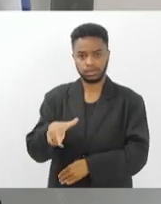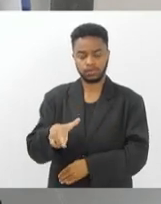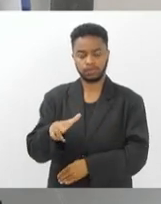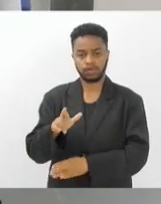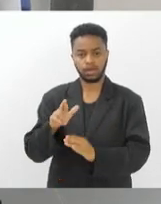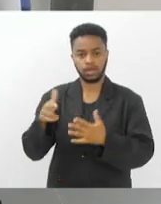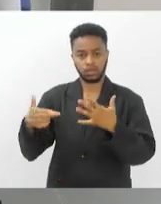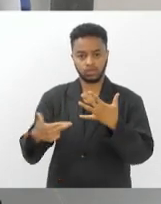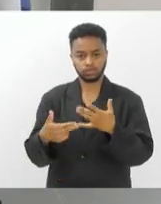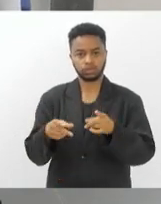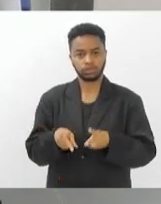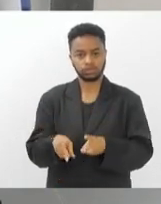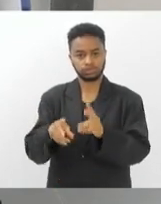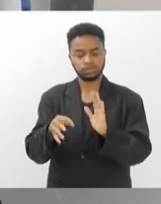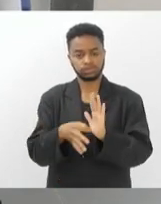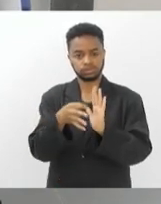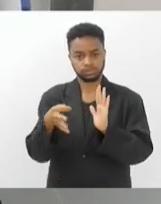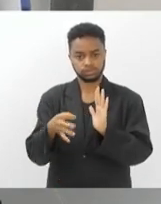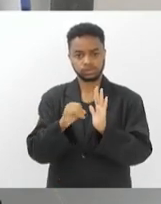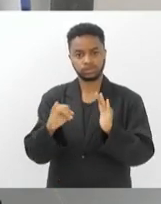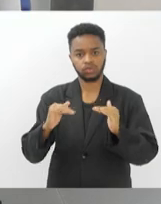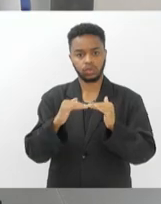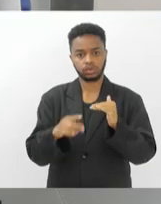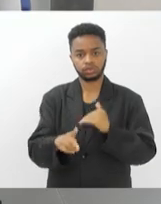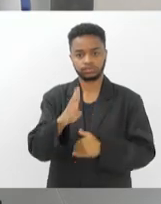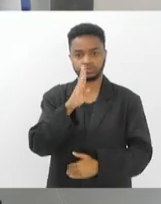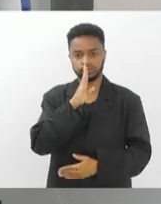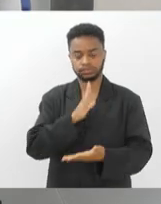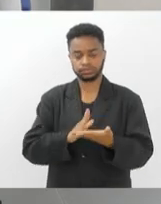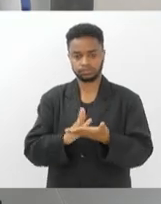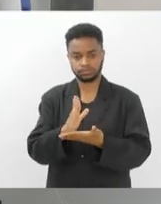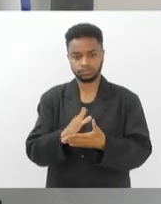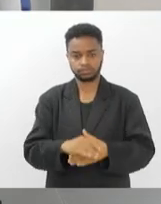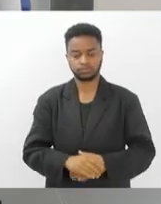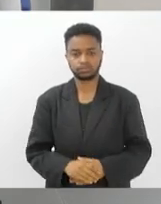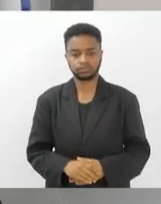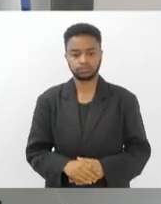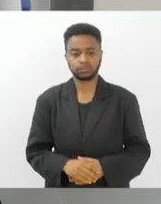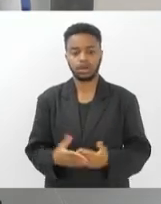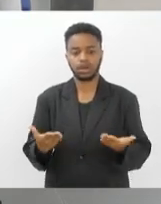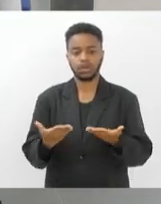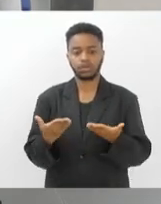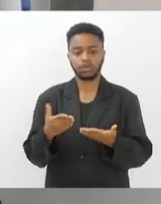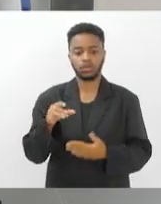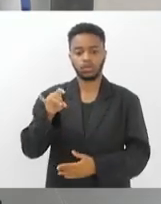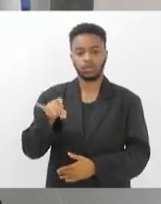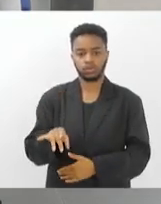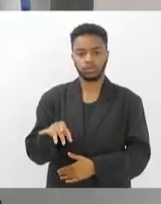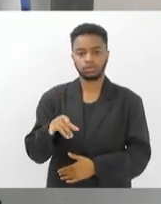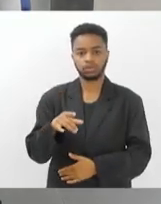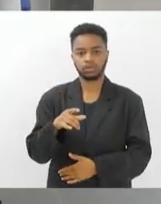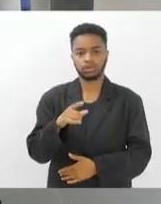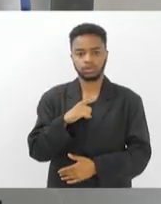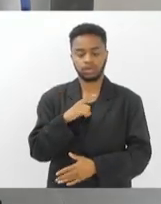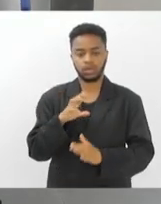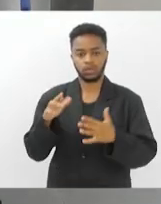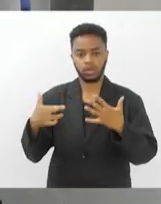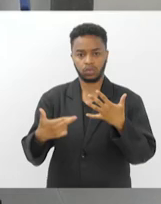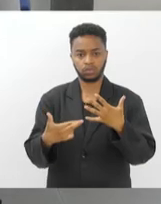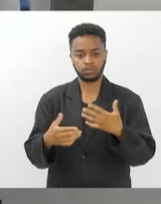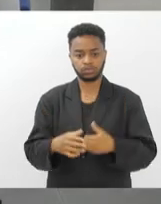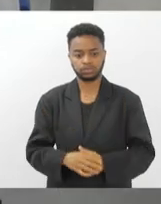recurso e manutenção do parecer original, se os que aprovam permaneçam como estão, aprovado. O último... Ah, tem mais um recurso.